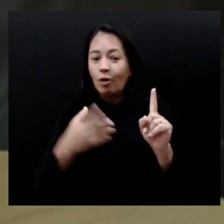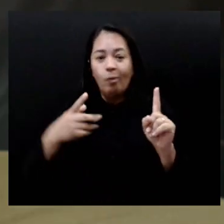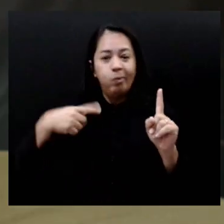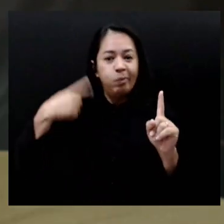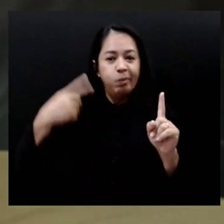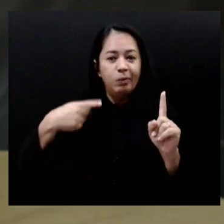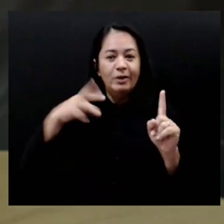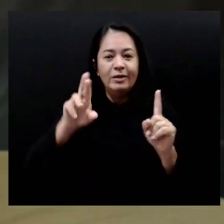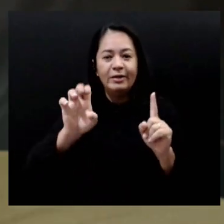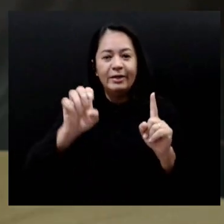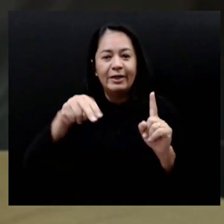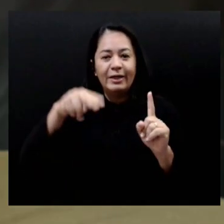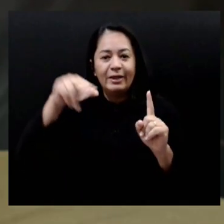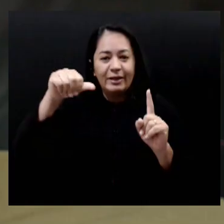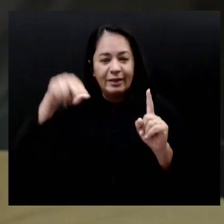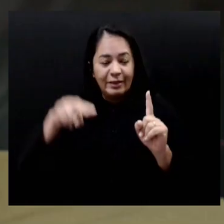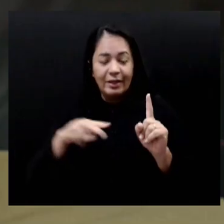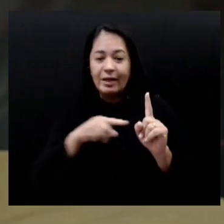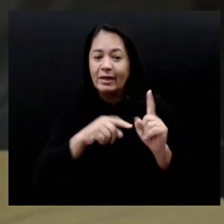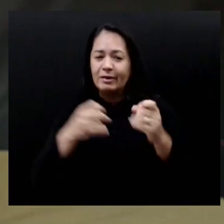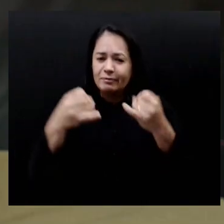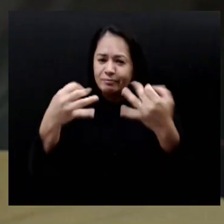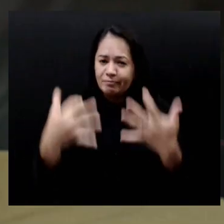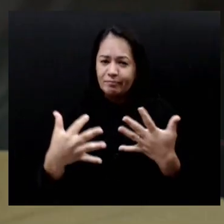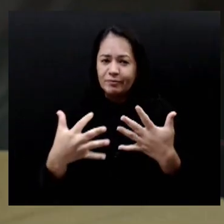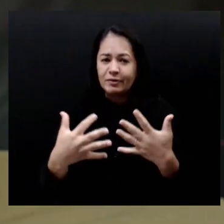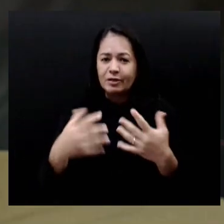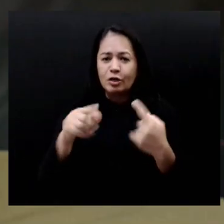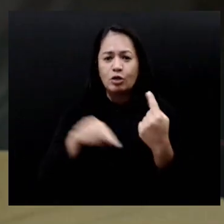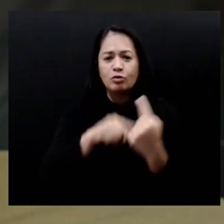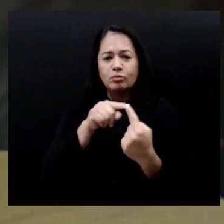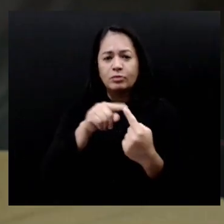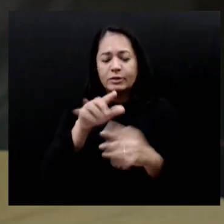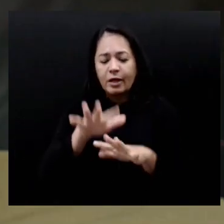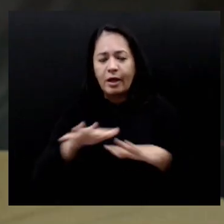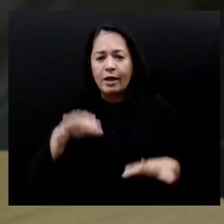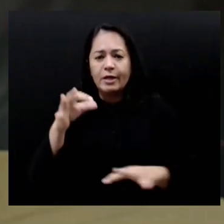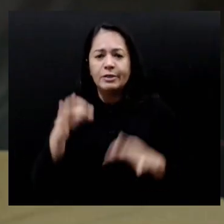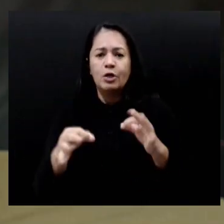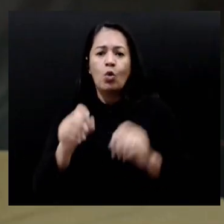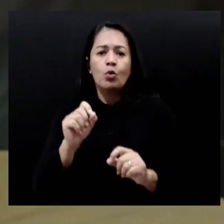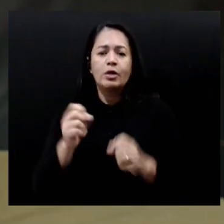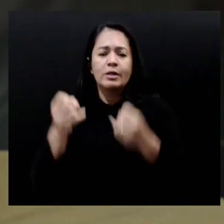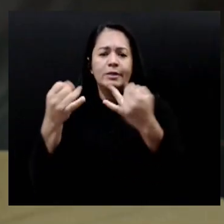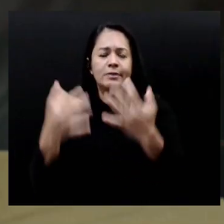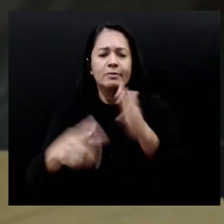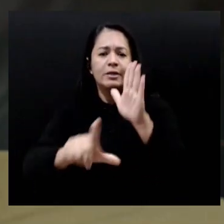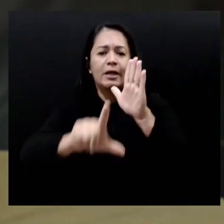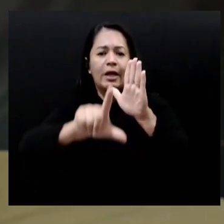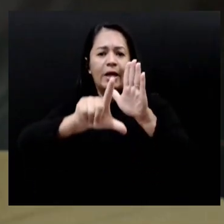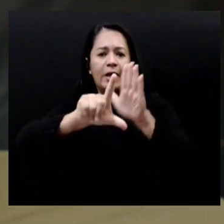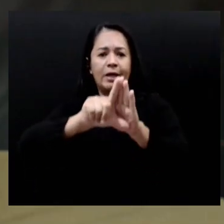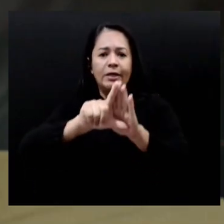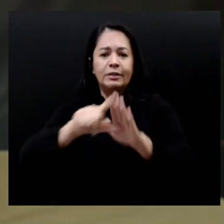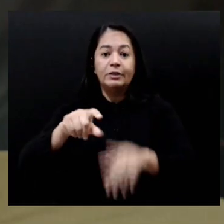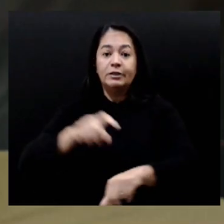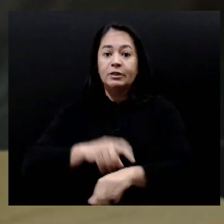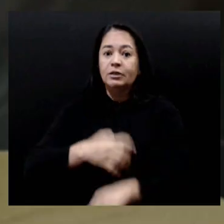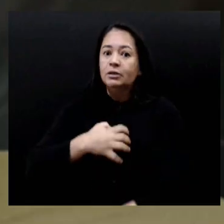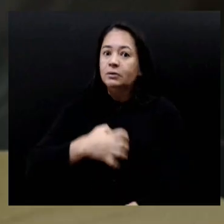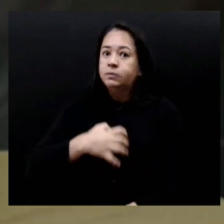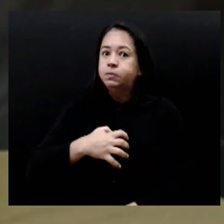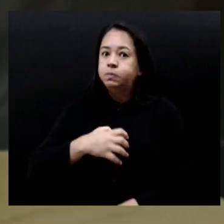que vai nos trazer aí uma perspectiva jurídica, né? O que diz a lei quando uma explosão de raiva se transforma em